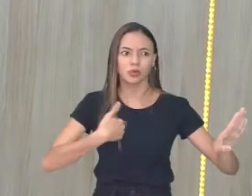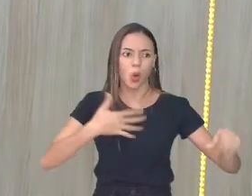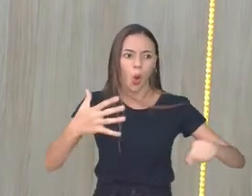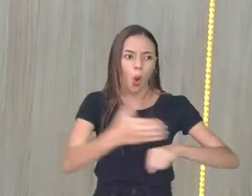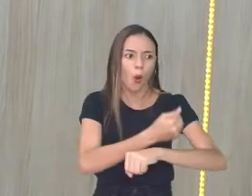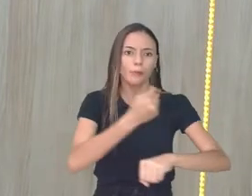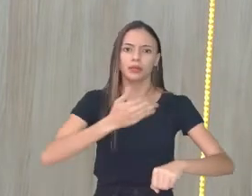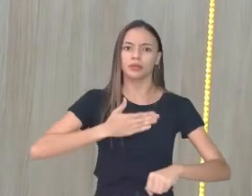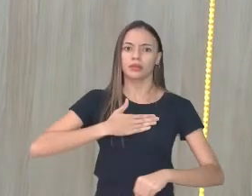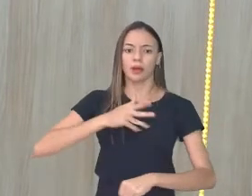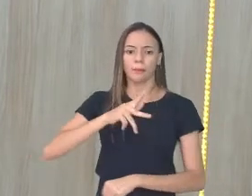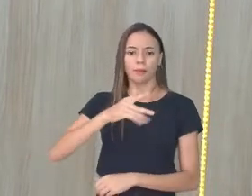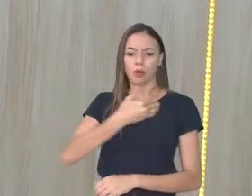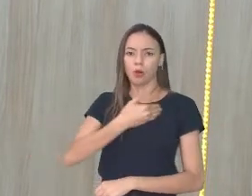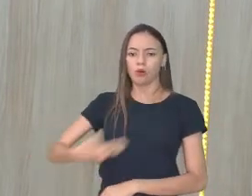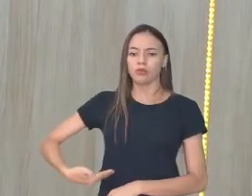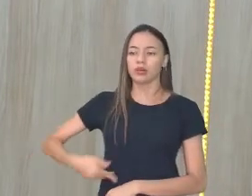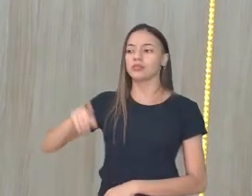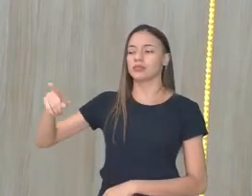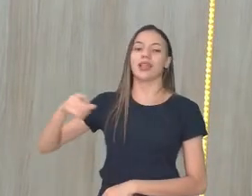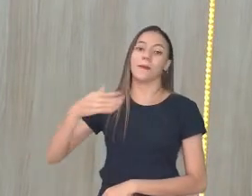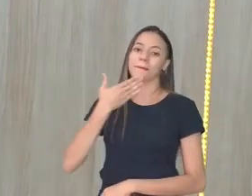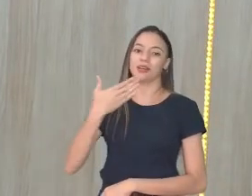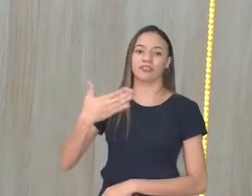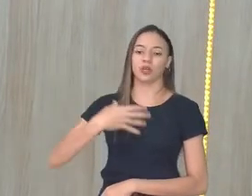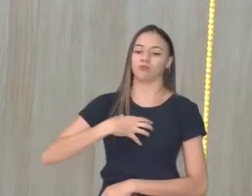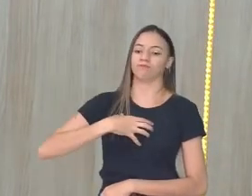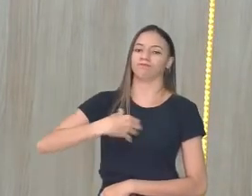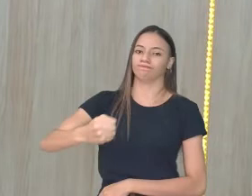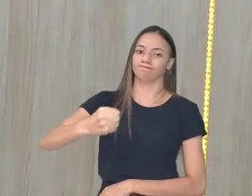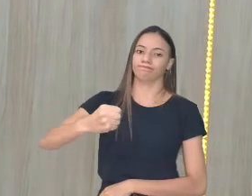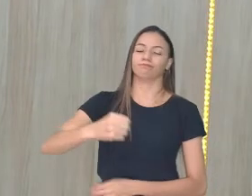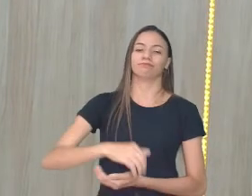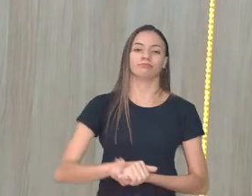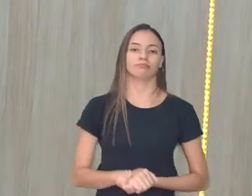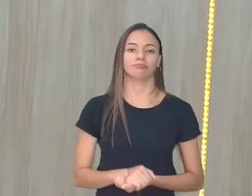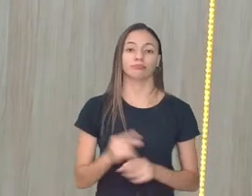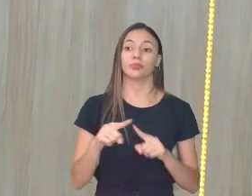ele prefere, né, tirar a própria vida. Veja, mas a gente vai